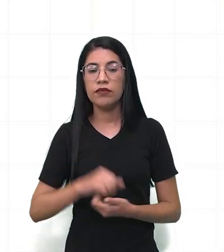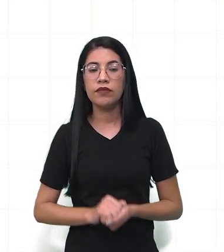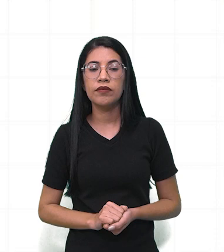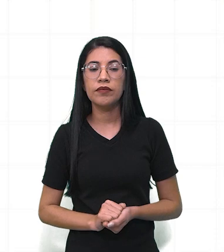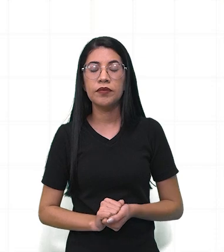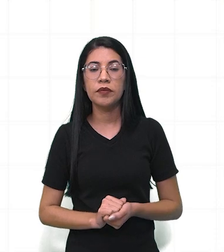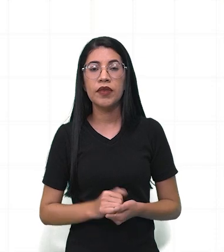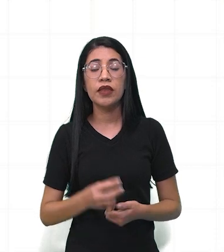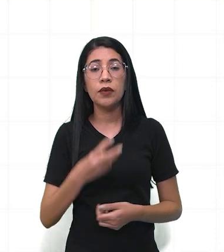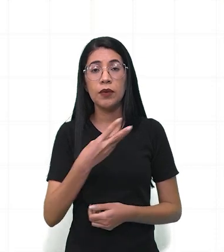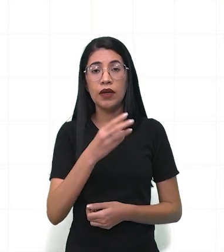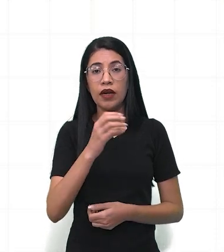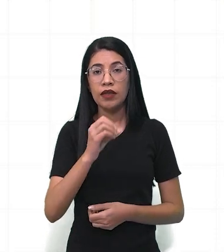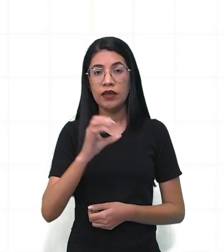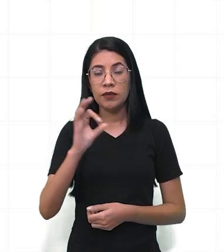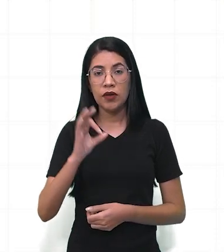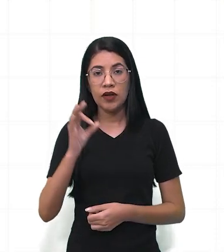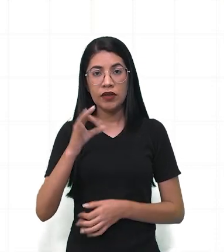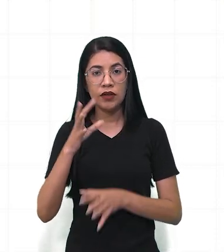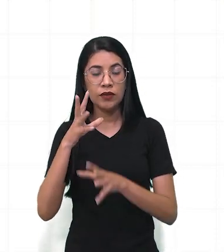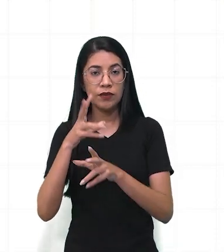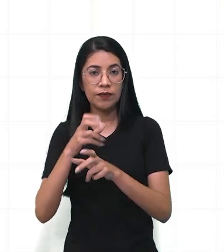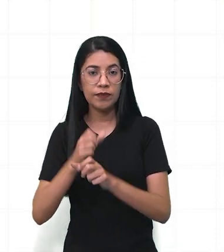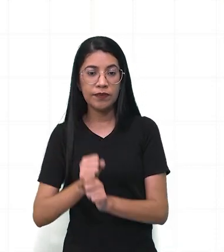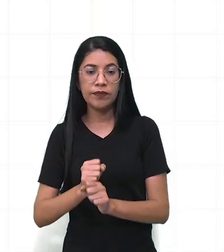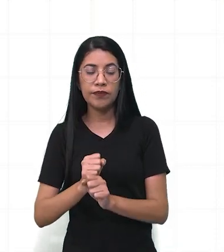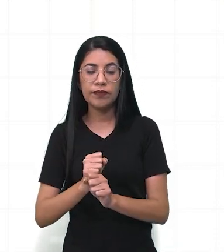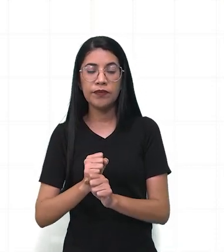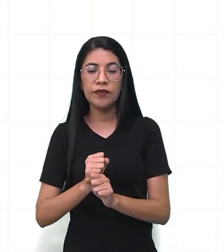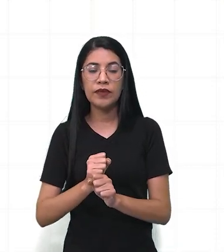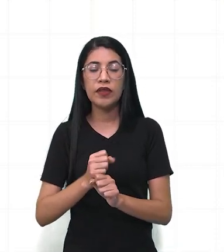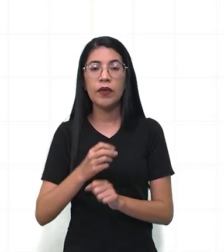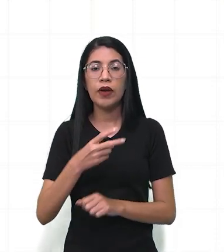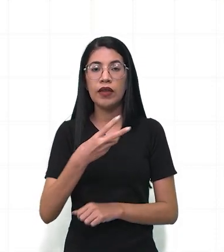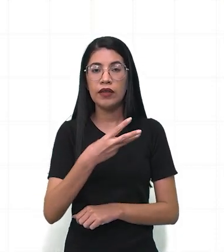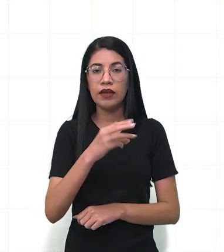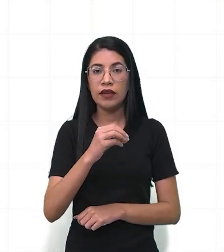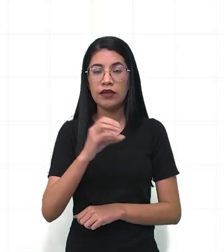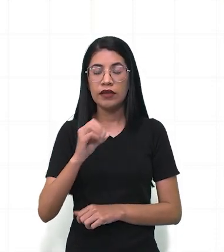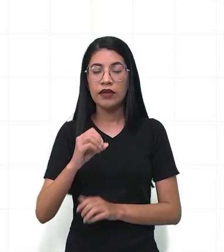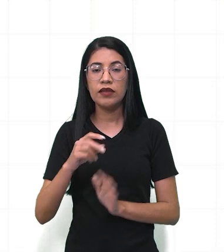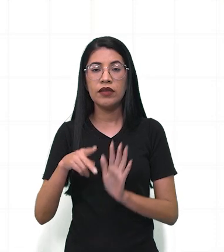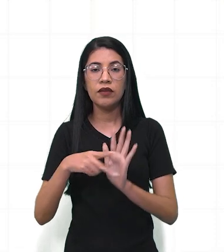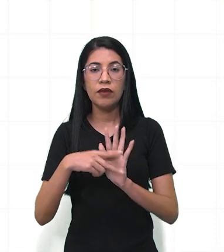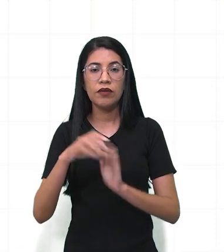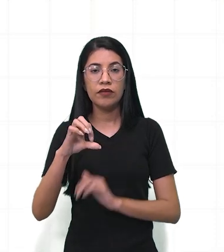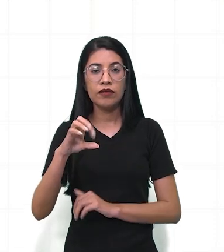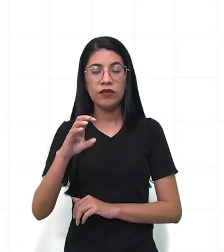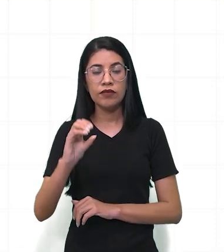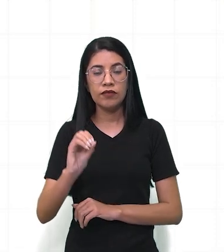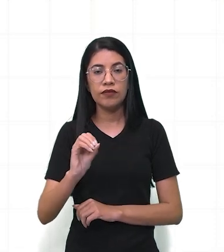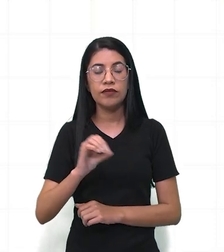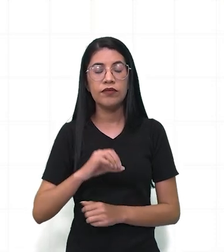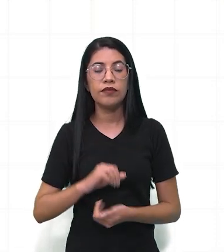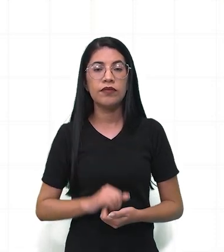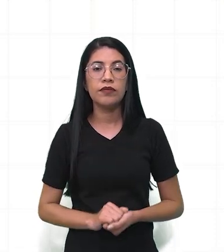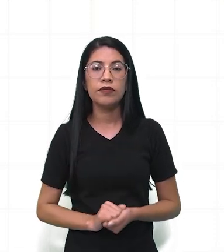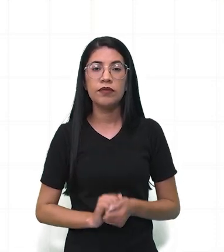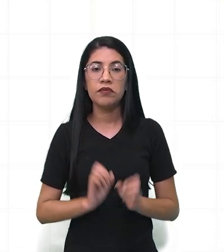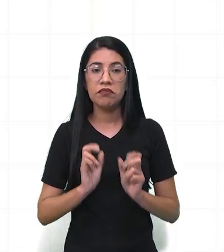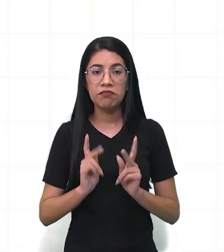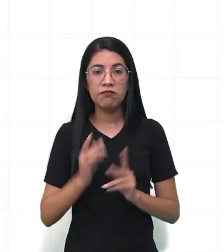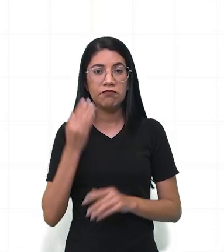total que nós descobrimos, 300, é igual a 90. Ok? Tudo certo então aí,